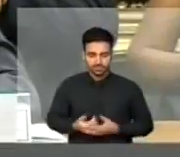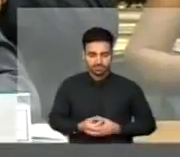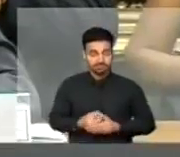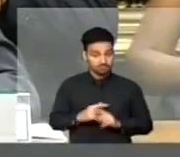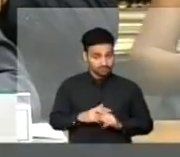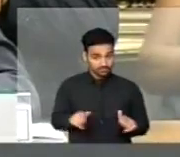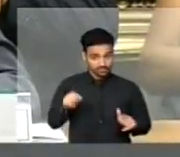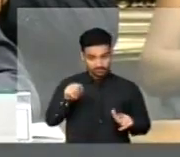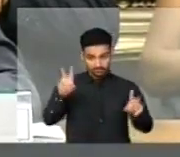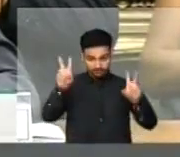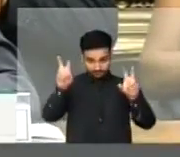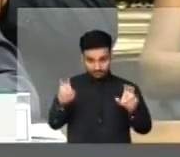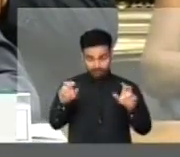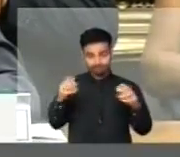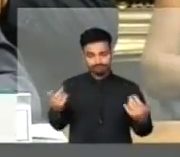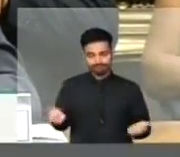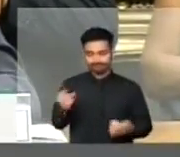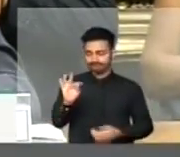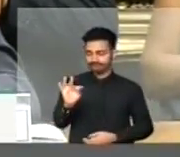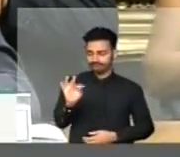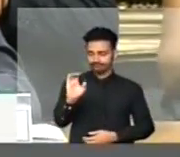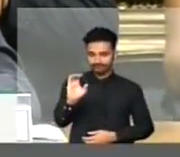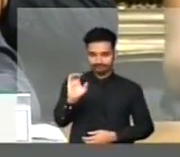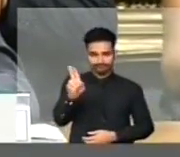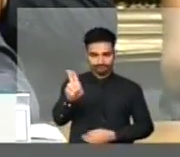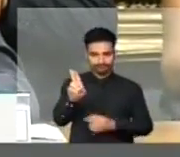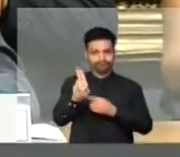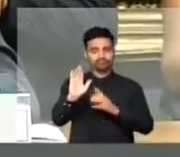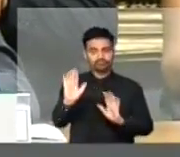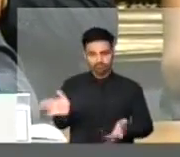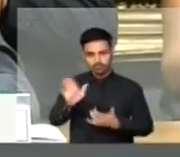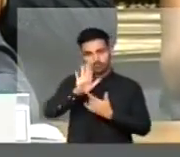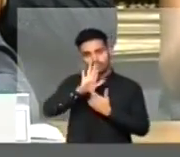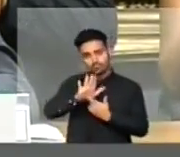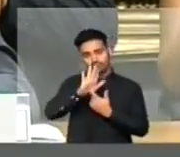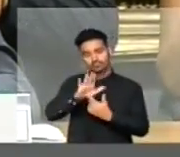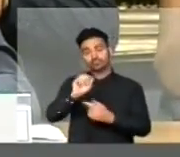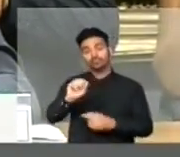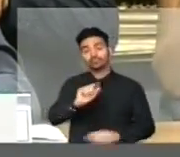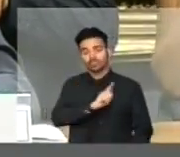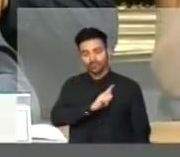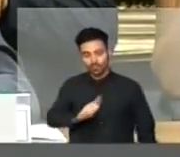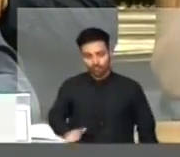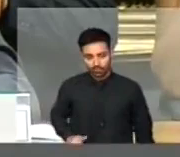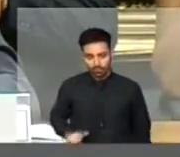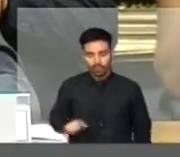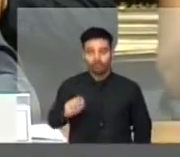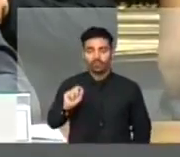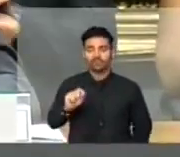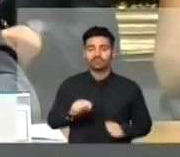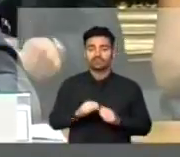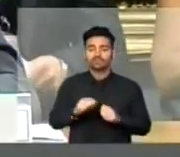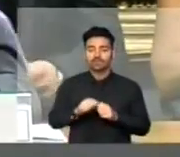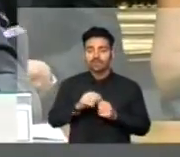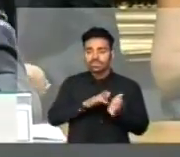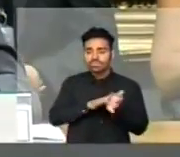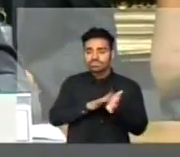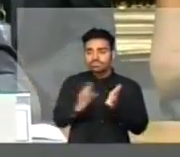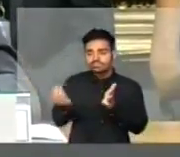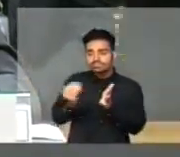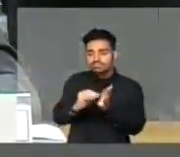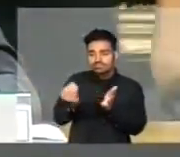ponto, o Tribunal de Contas mostrou exaustivamente que o governo deu roupagem jurídica às